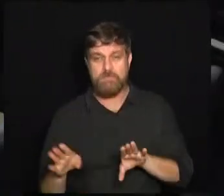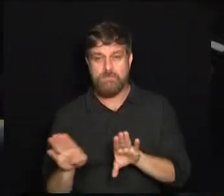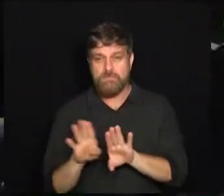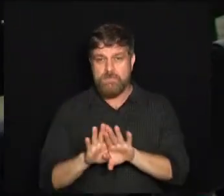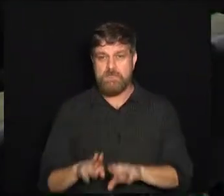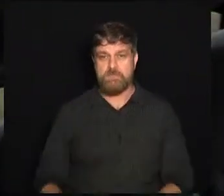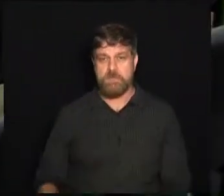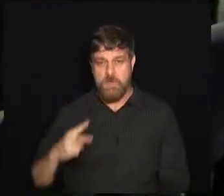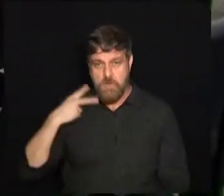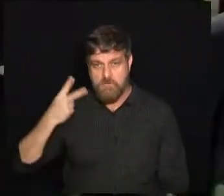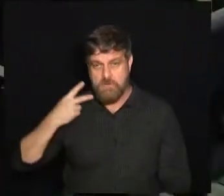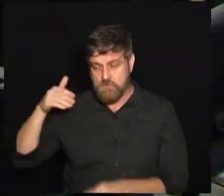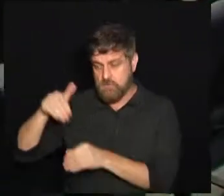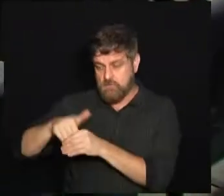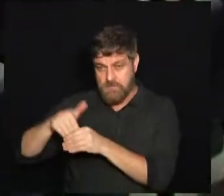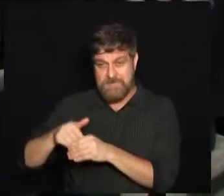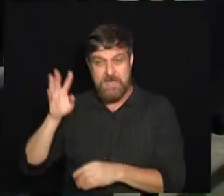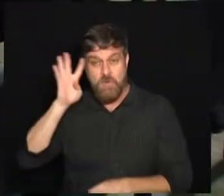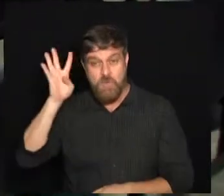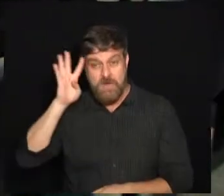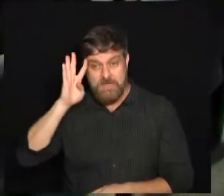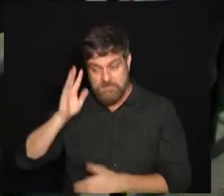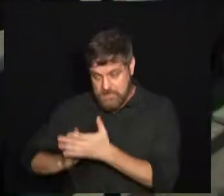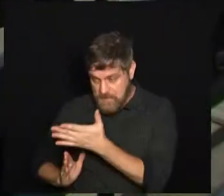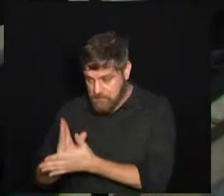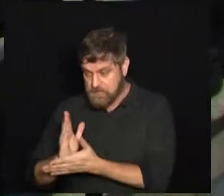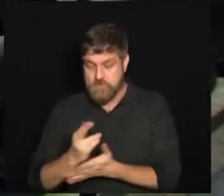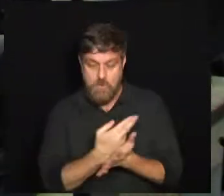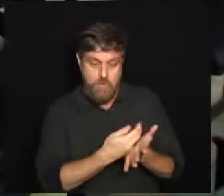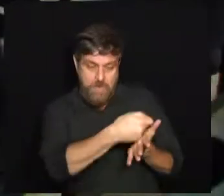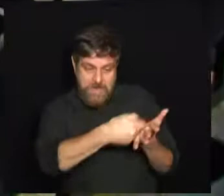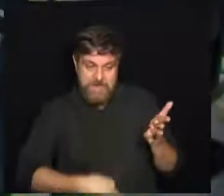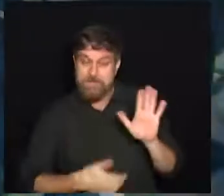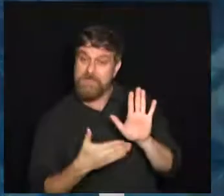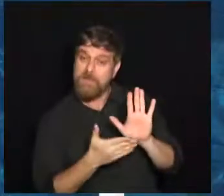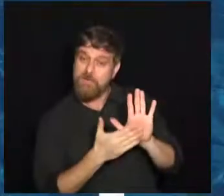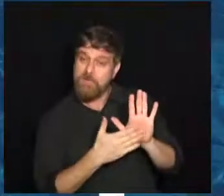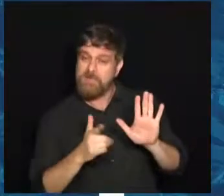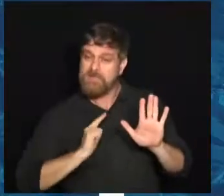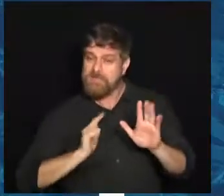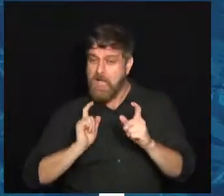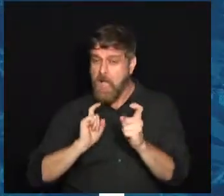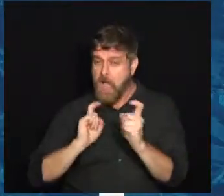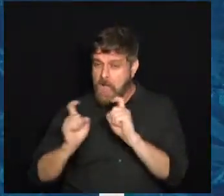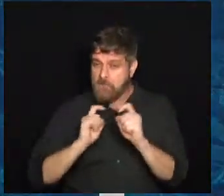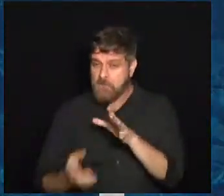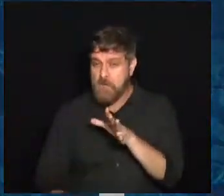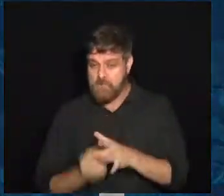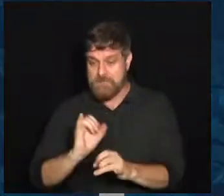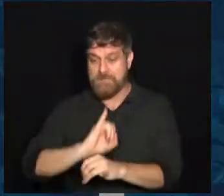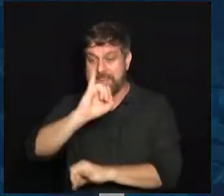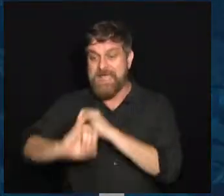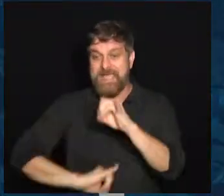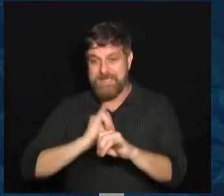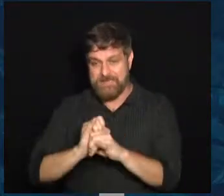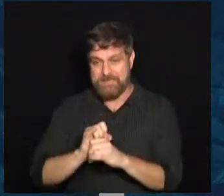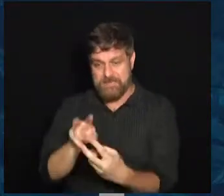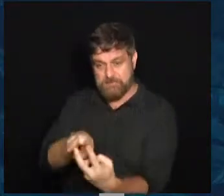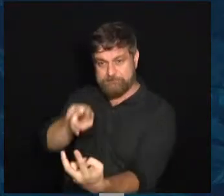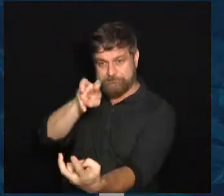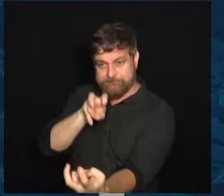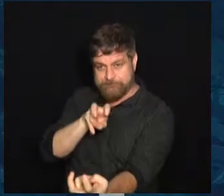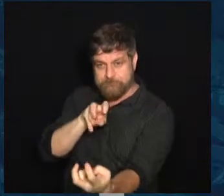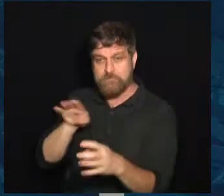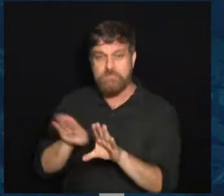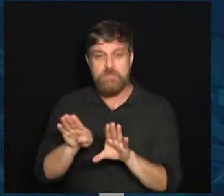na reunião ordinária desta quarta-feira o requerimento que propõe que possam ser realizadas reuniões extraordinárias na casa,